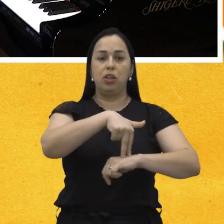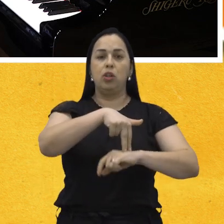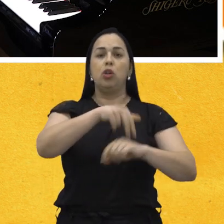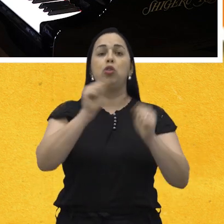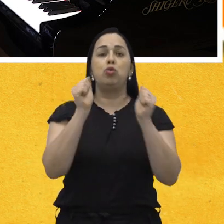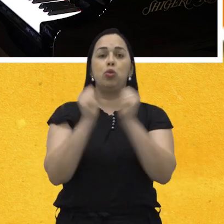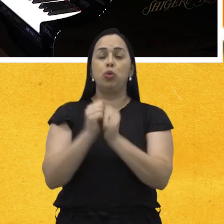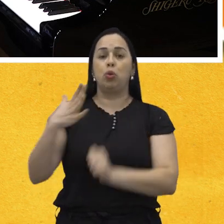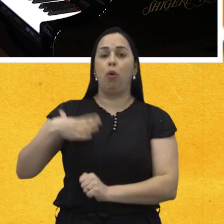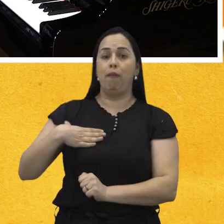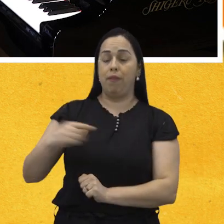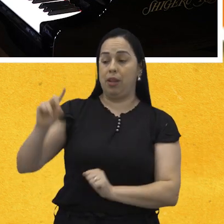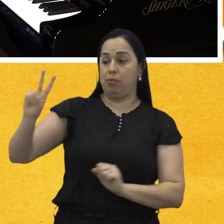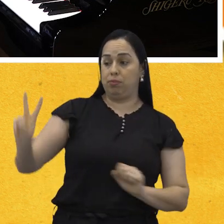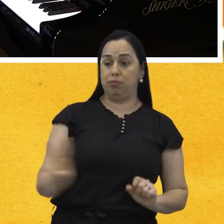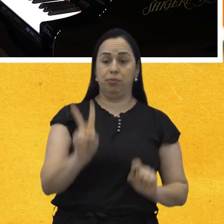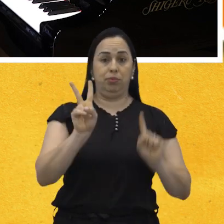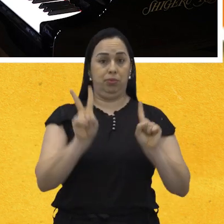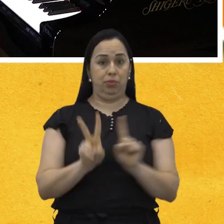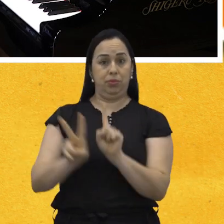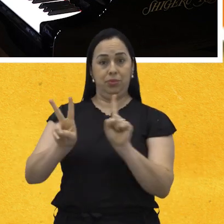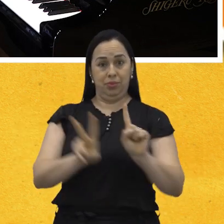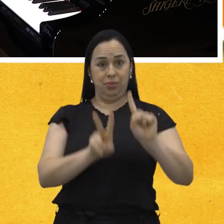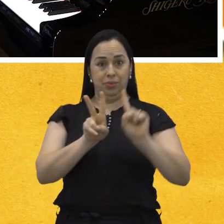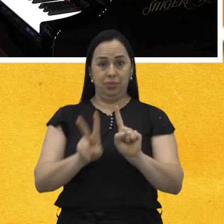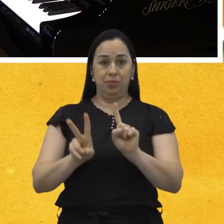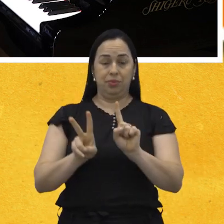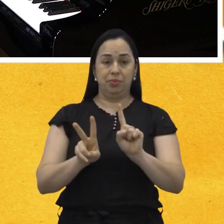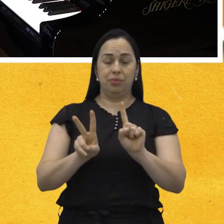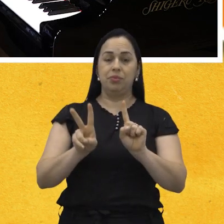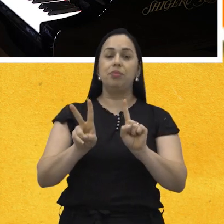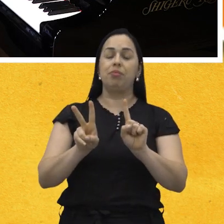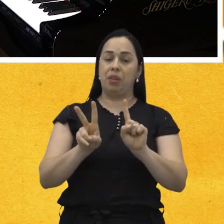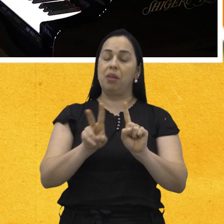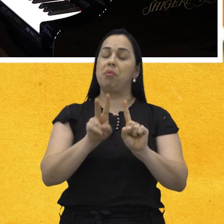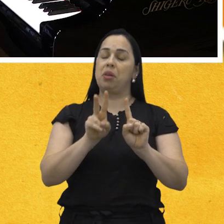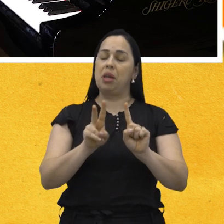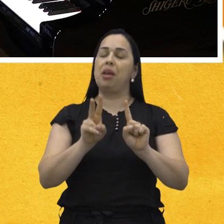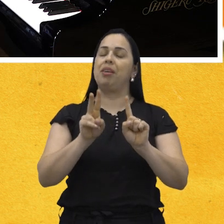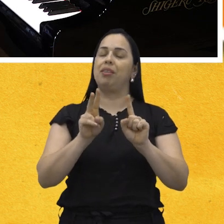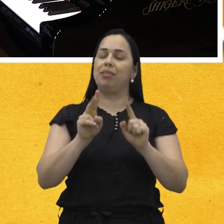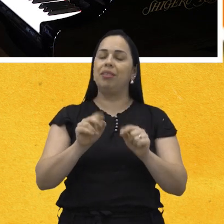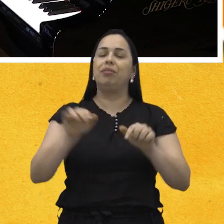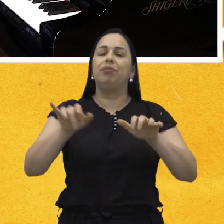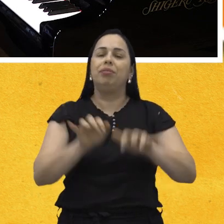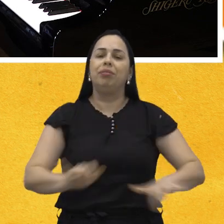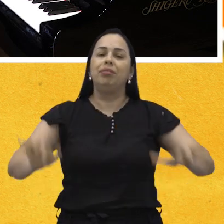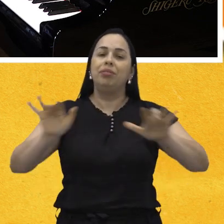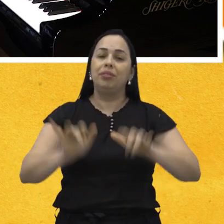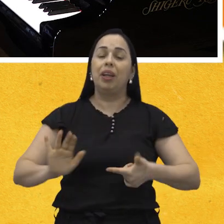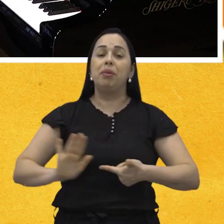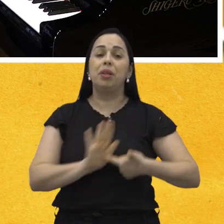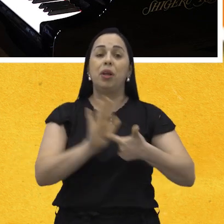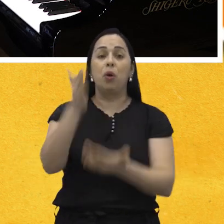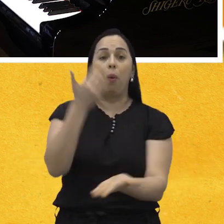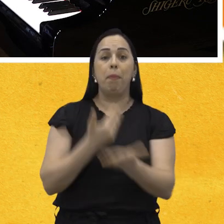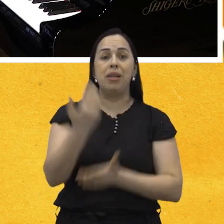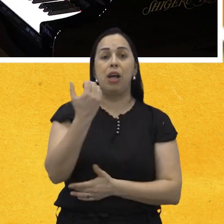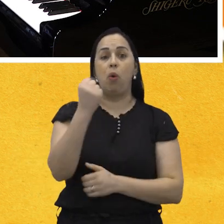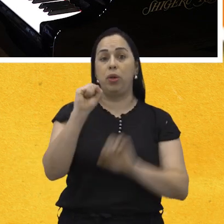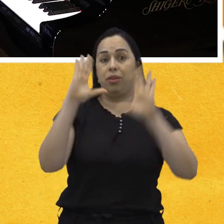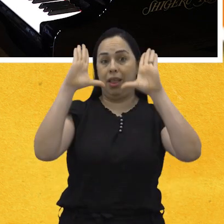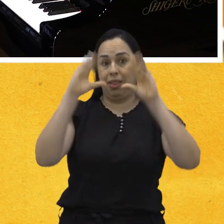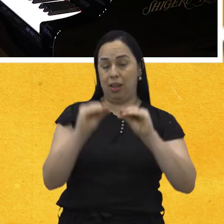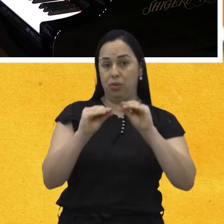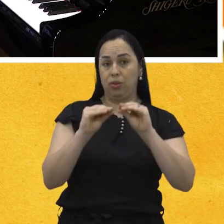acompanhada dos filhos Bia Góes e Tiago Espírito Santo. Um encontro que promete muito som. A apresentação começará às 8